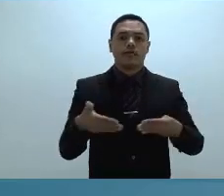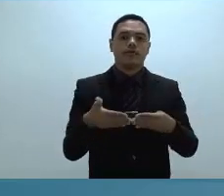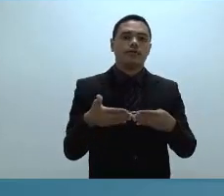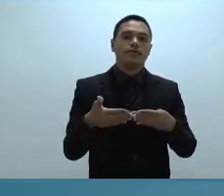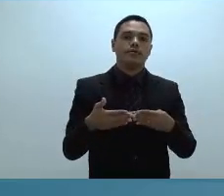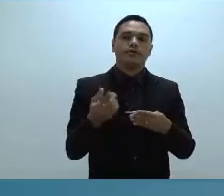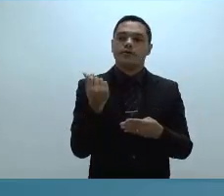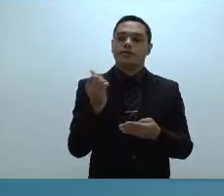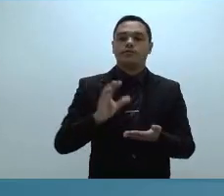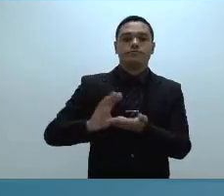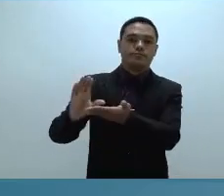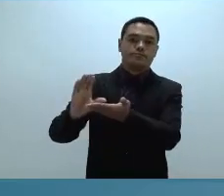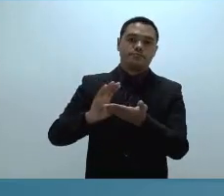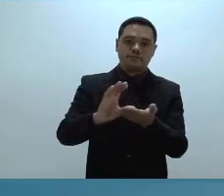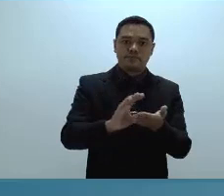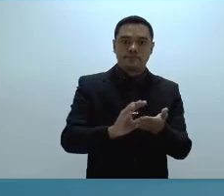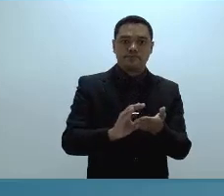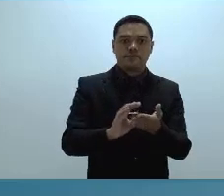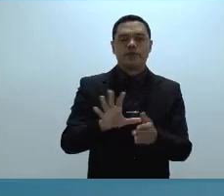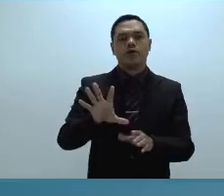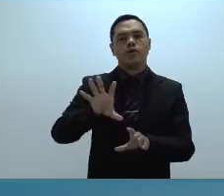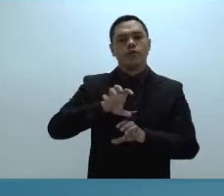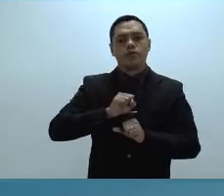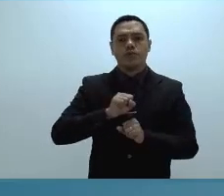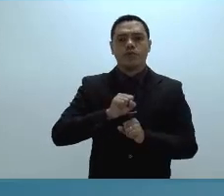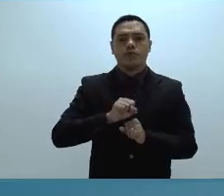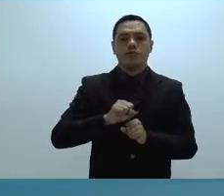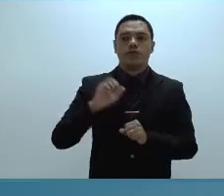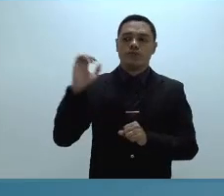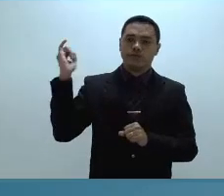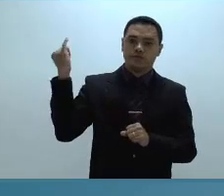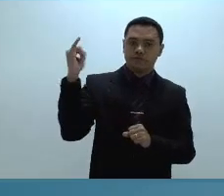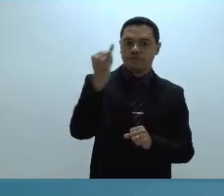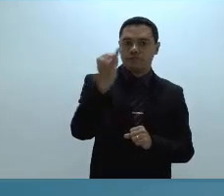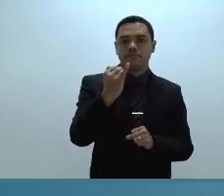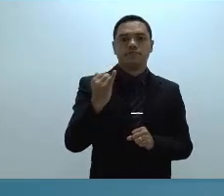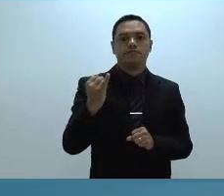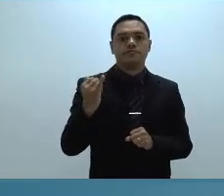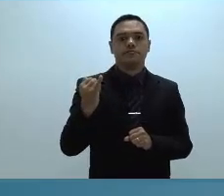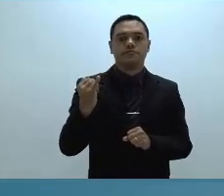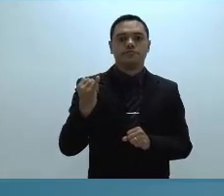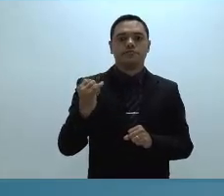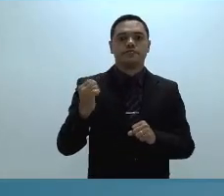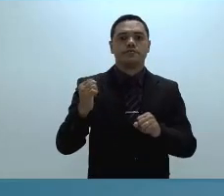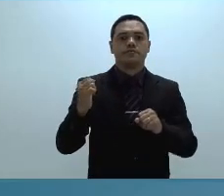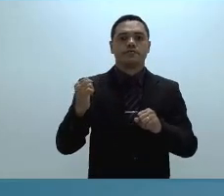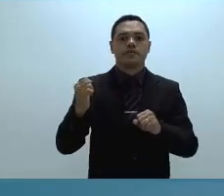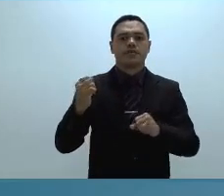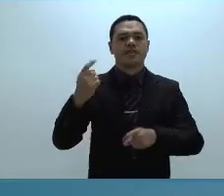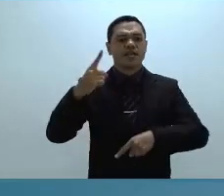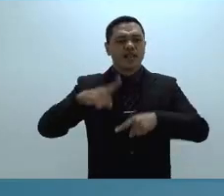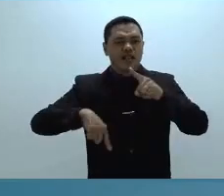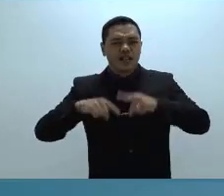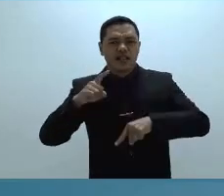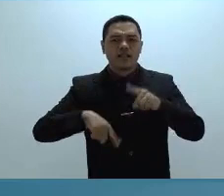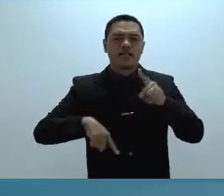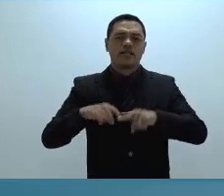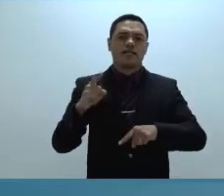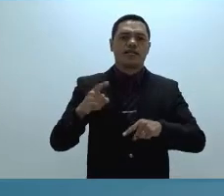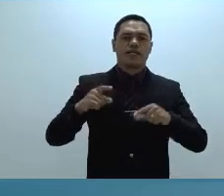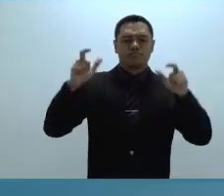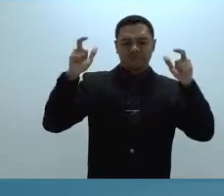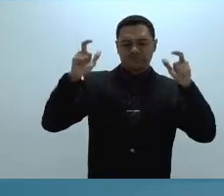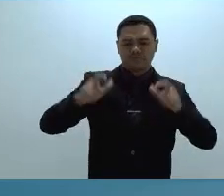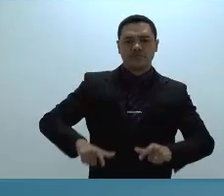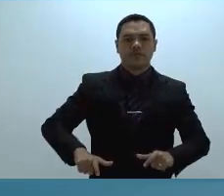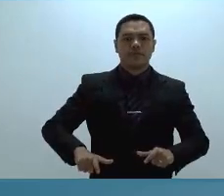por consumidor em face de concessionária de energia elétrica, visando comportamentos materiais e morais decorrentes de suspensão de energia elétrica